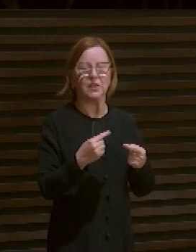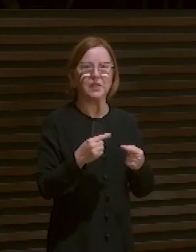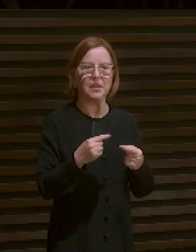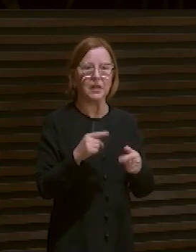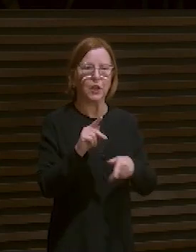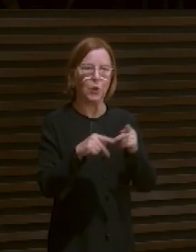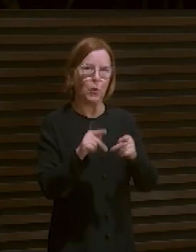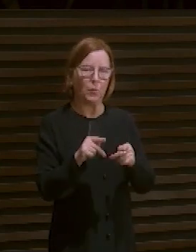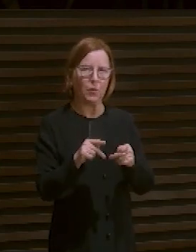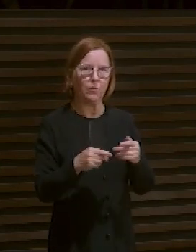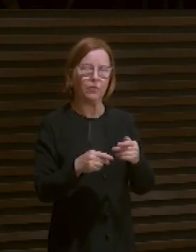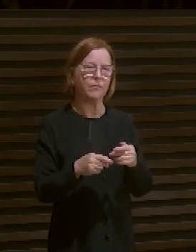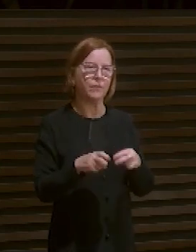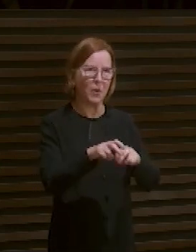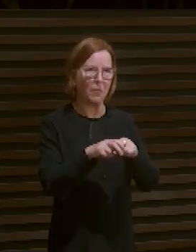Nero,